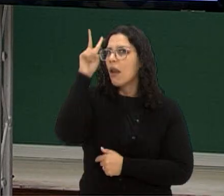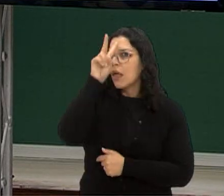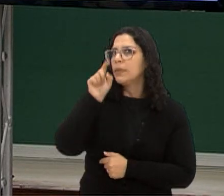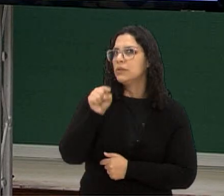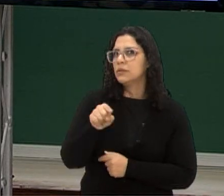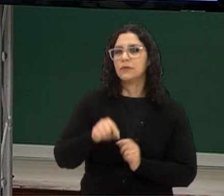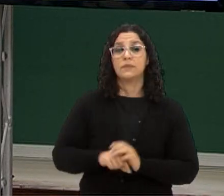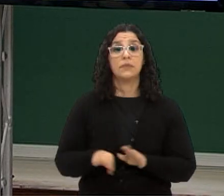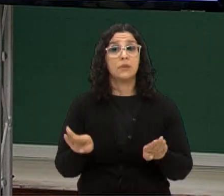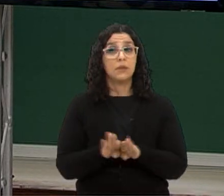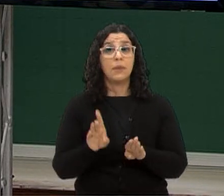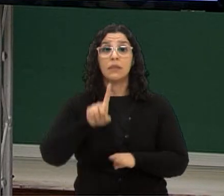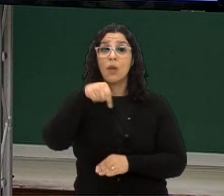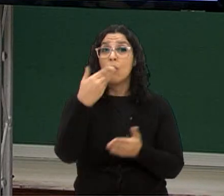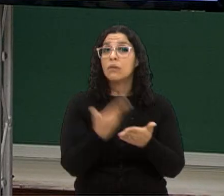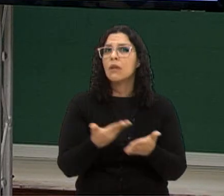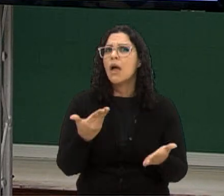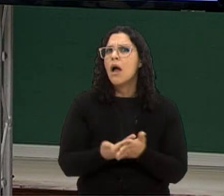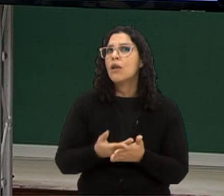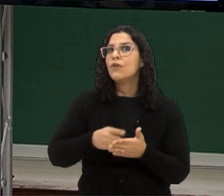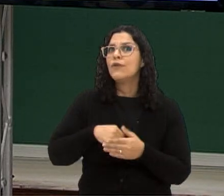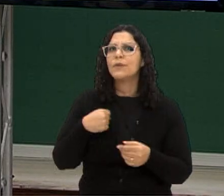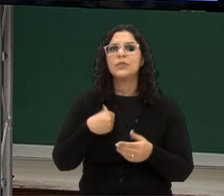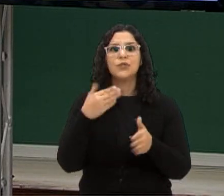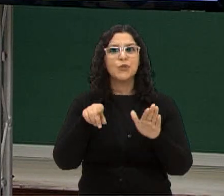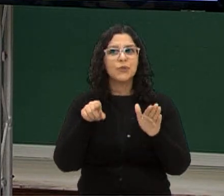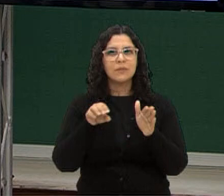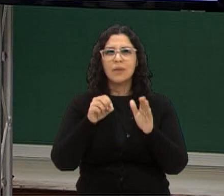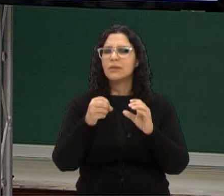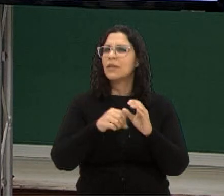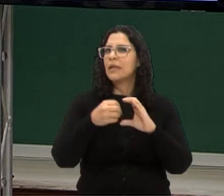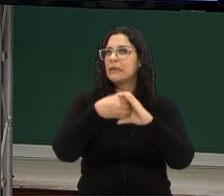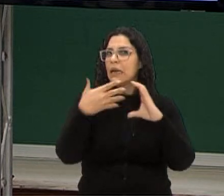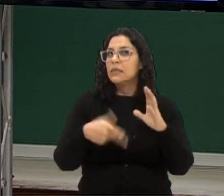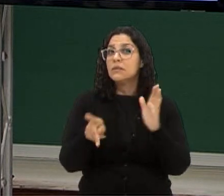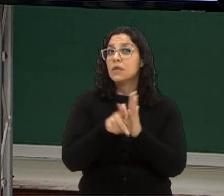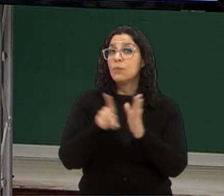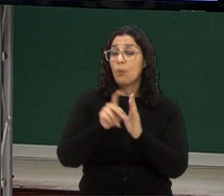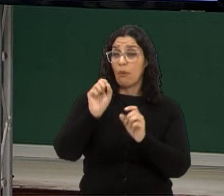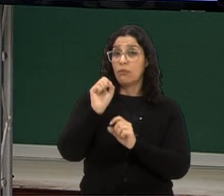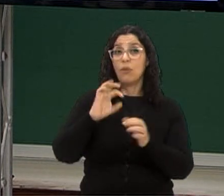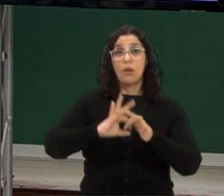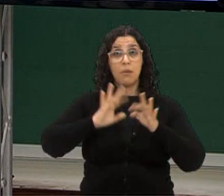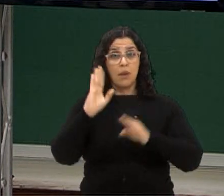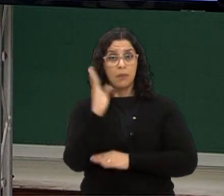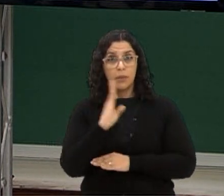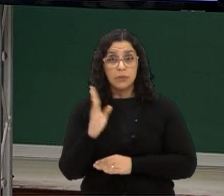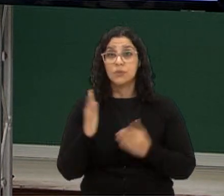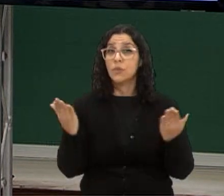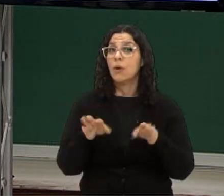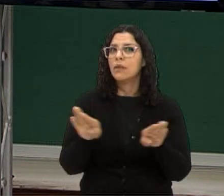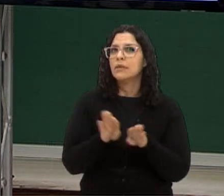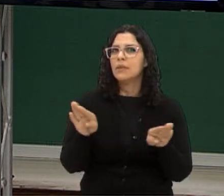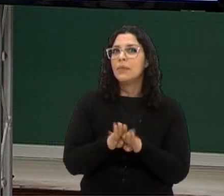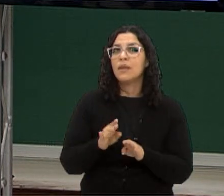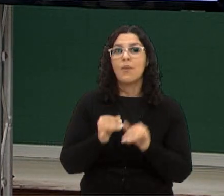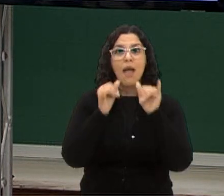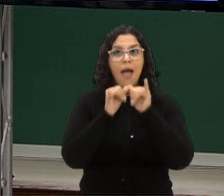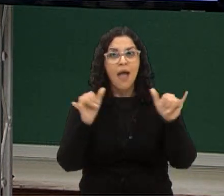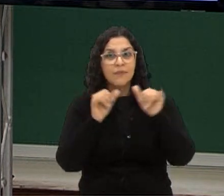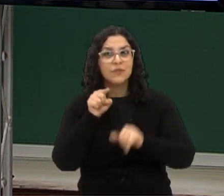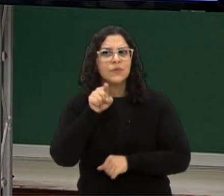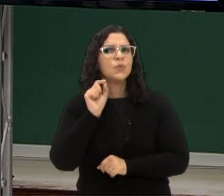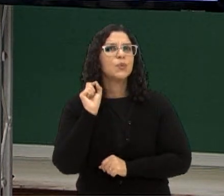disso. E na próxima aula, vamos aprofundar aspectos da independência do Brasil. Aqui, gente, quero contar uma boa notícia